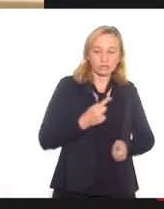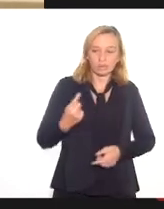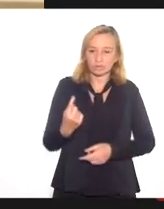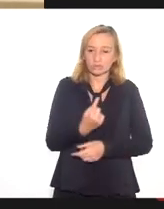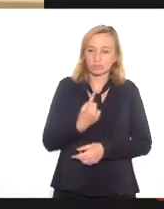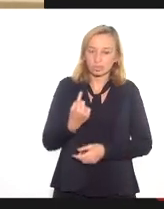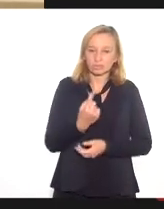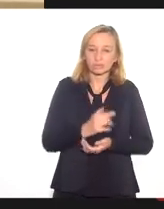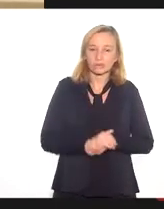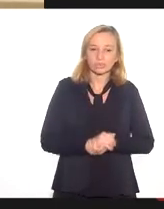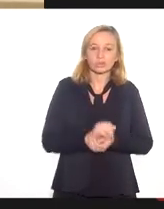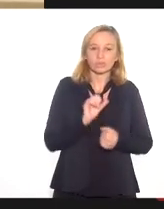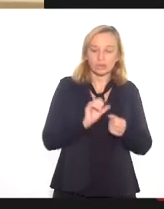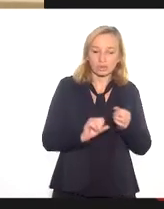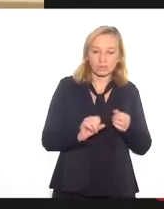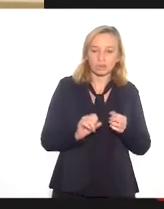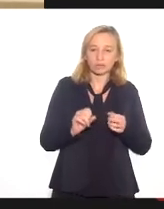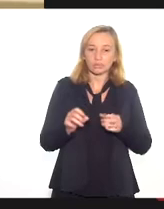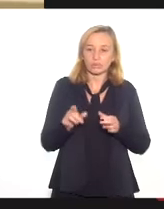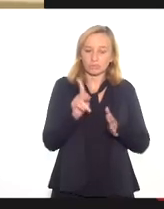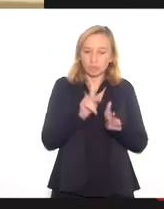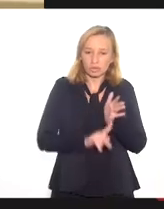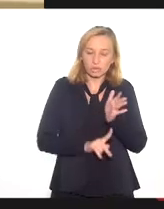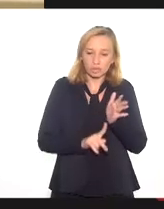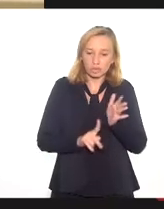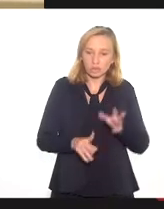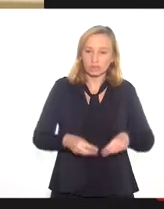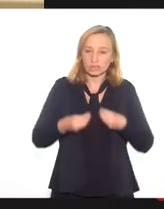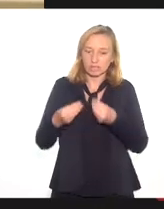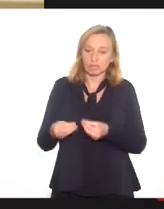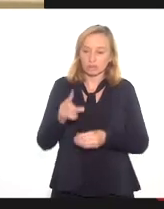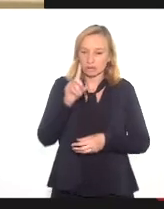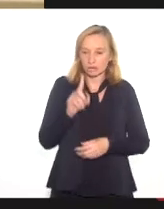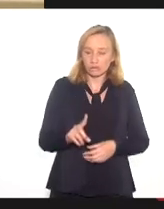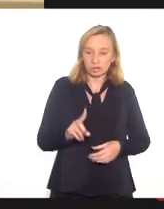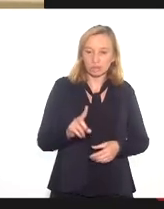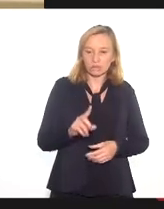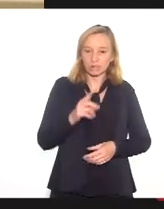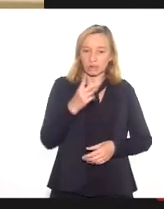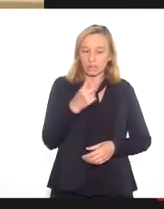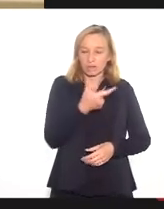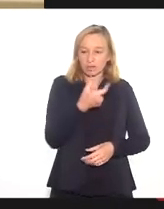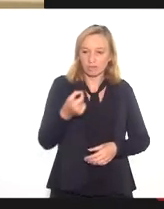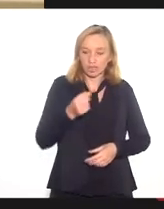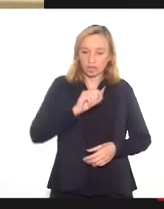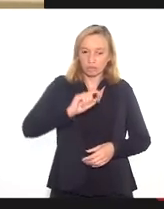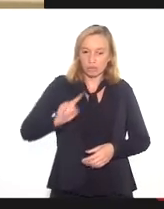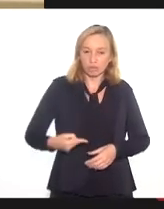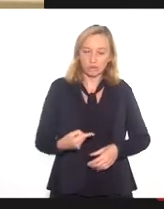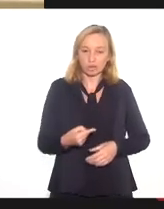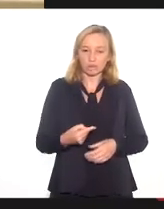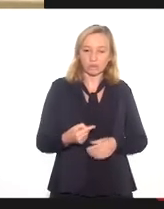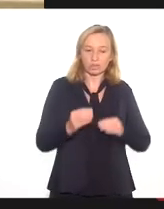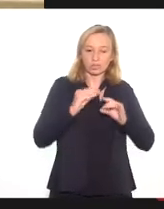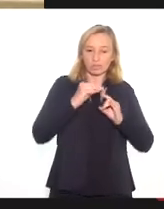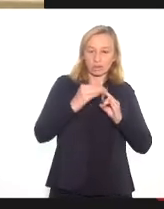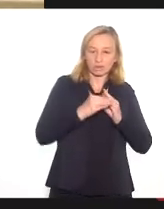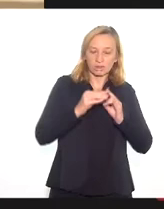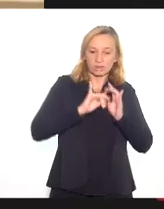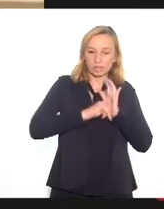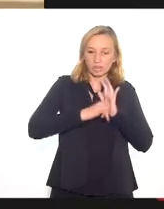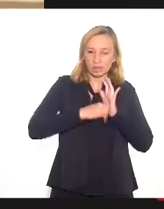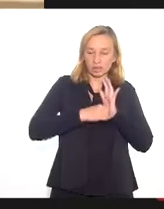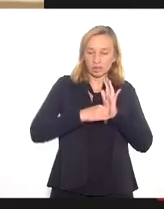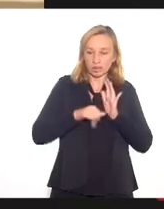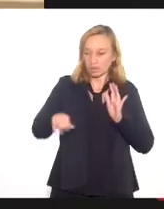fizemos o projeto que garantiu 20 milhões para a Fiocruz fazer um edital destinado